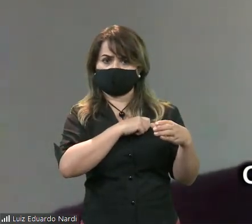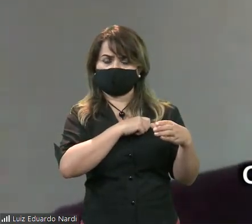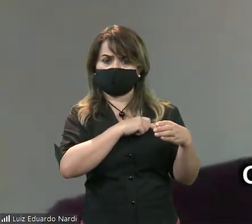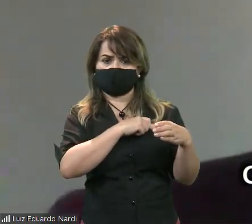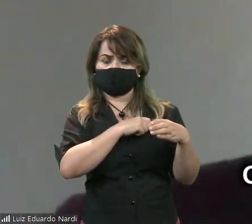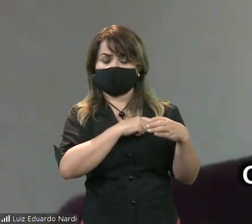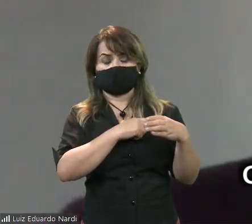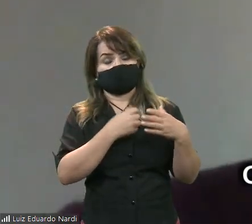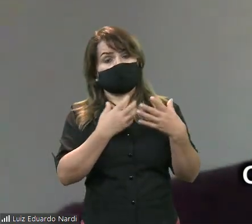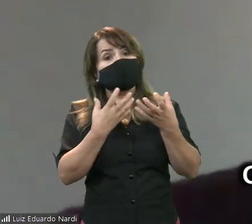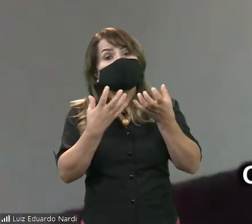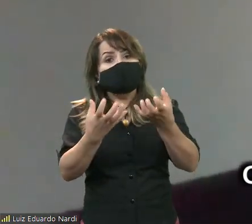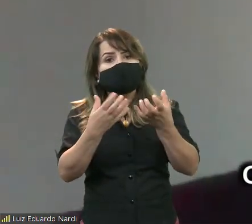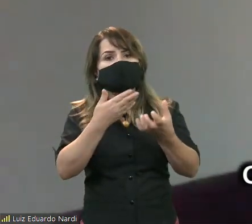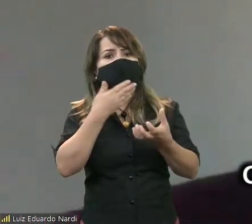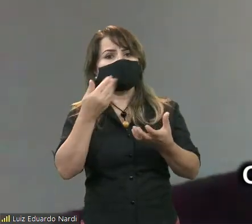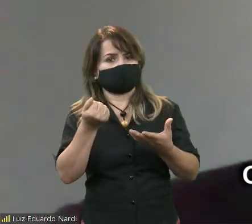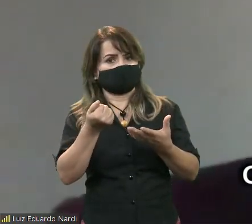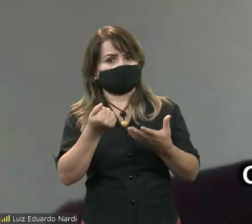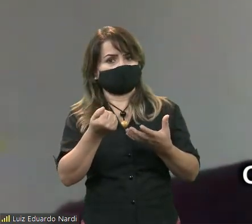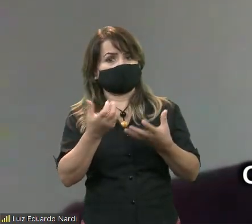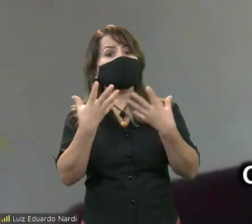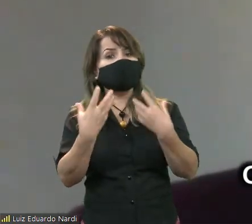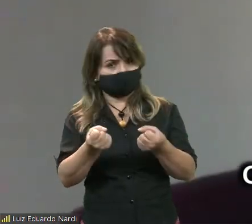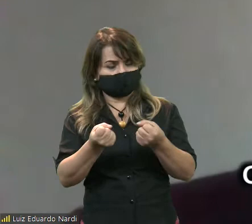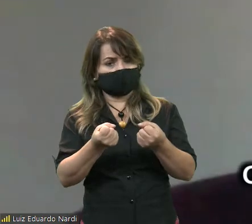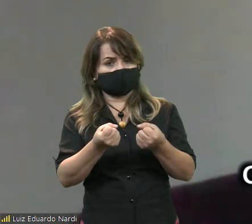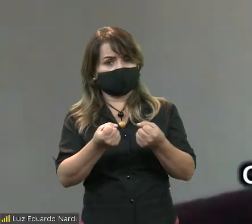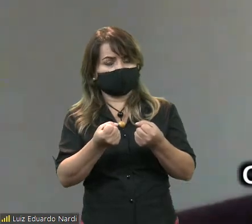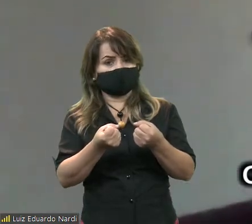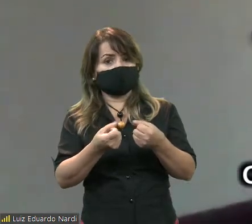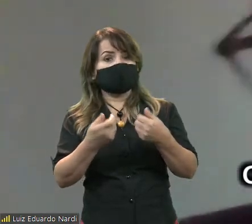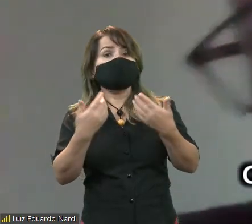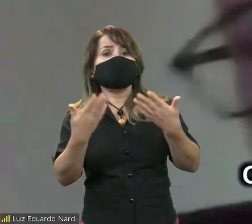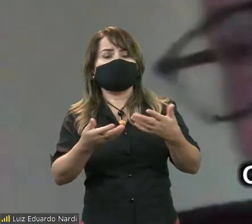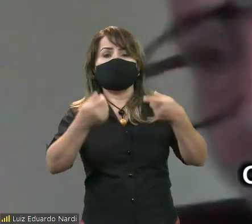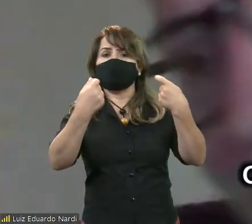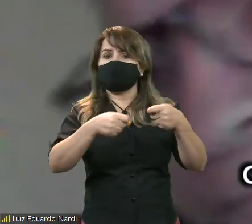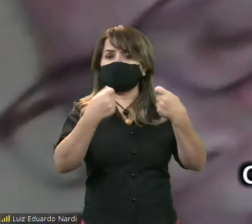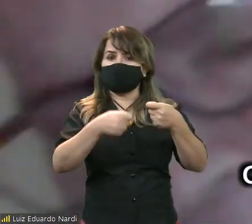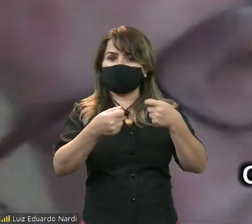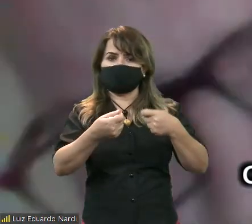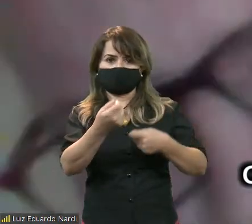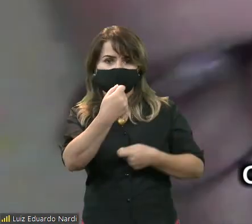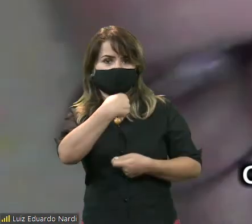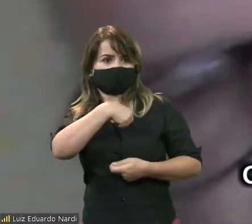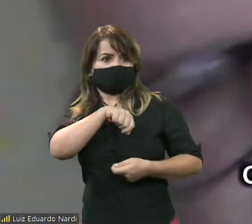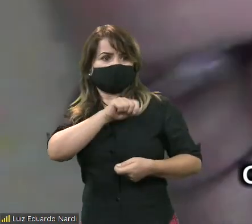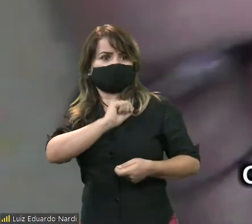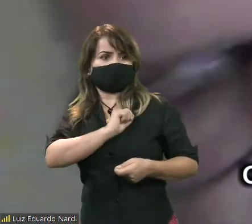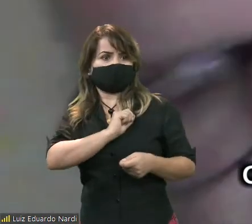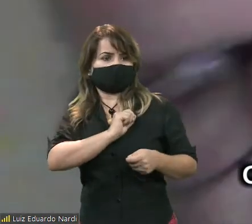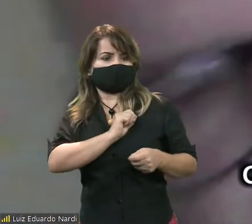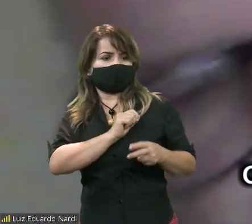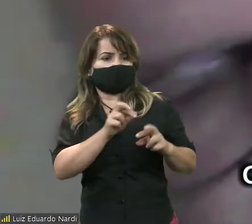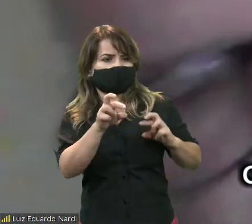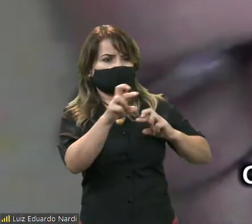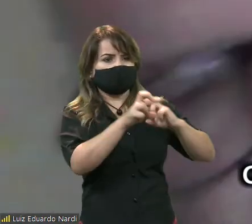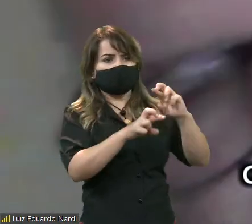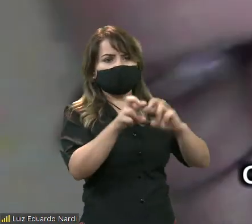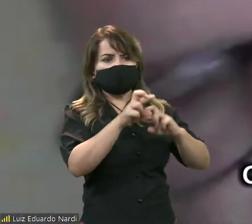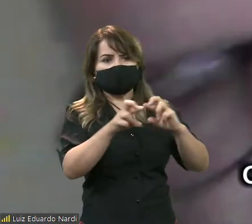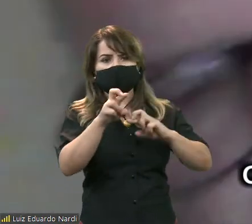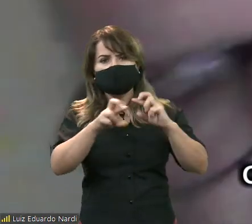Vamos, melhora em cada secretaria, melhora a fiscalização. Para que criar mais uma instância, mais